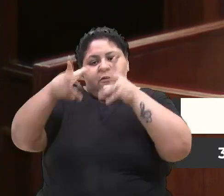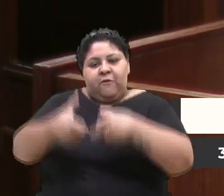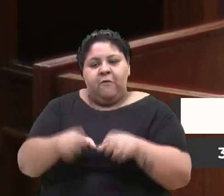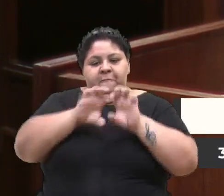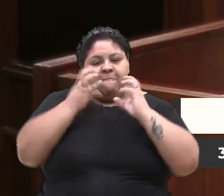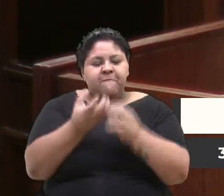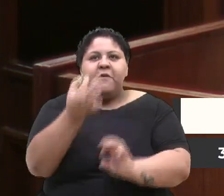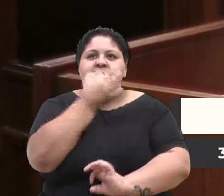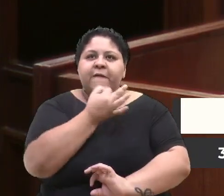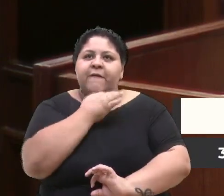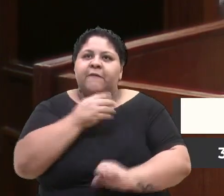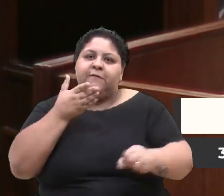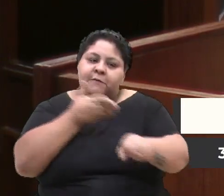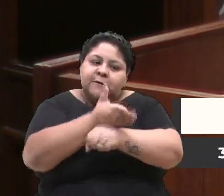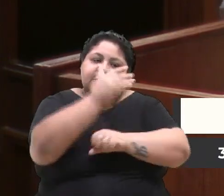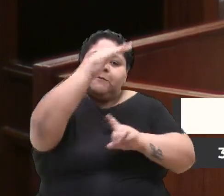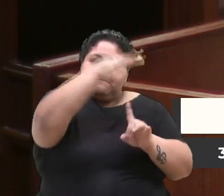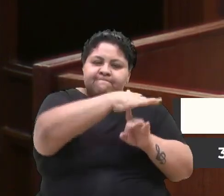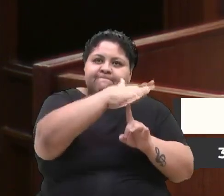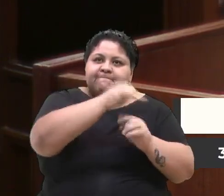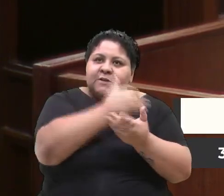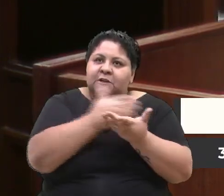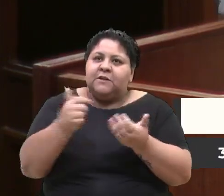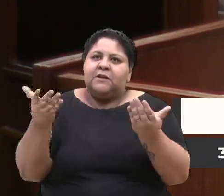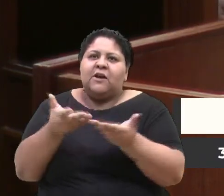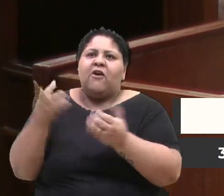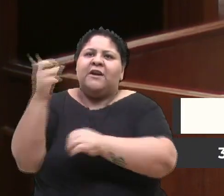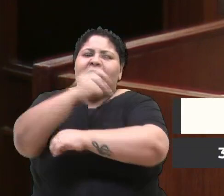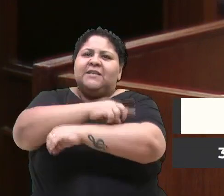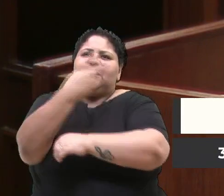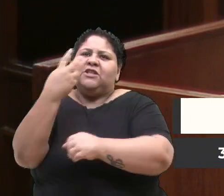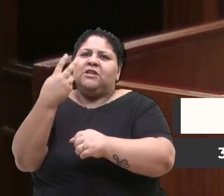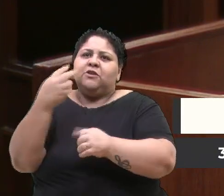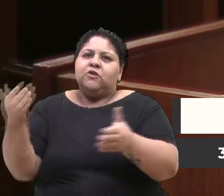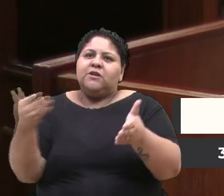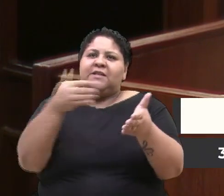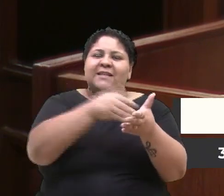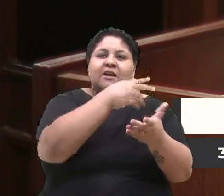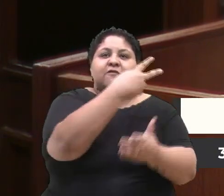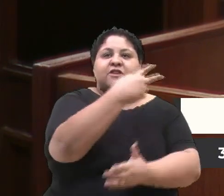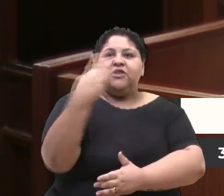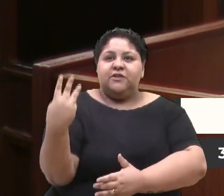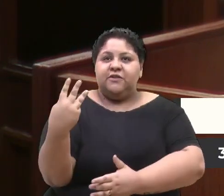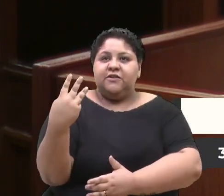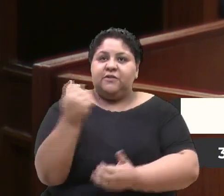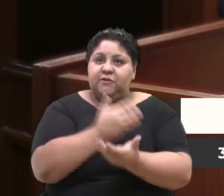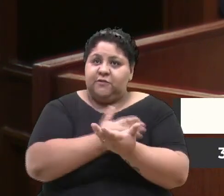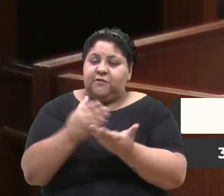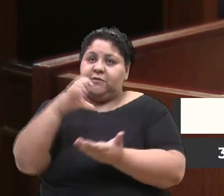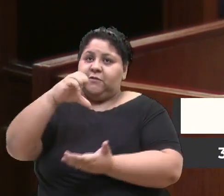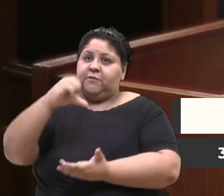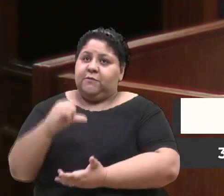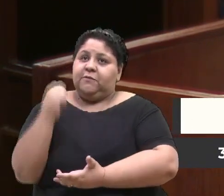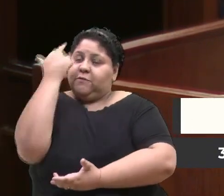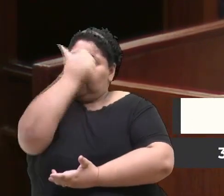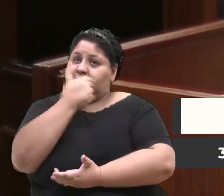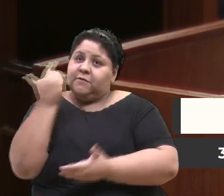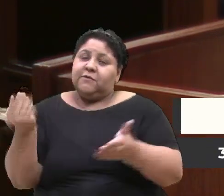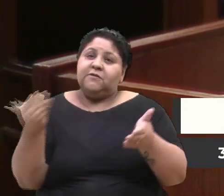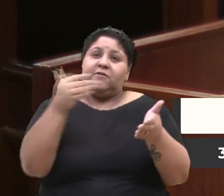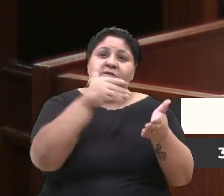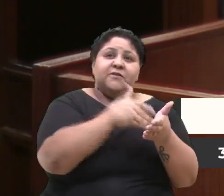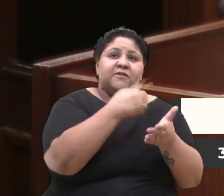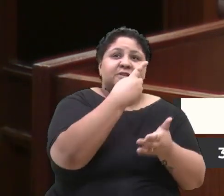caxiense para participar dessa feira, que iniciou agora no dia 2 e vai até o dia 23. Inicia às 9 da manhã, vai até